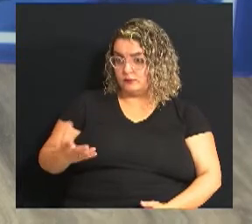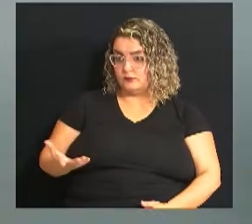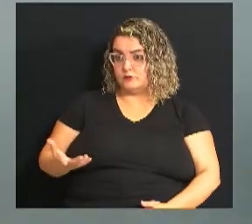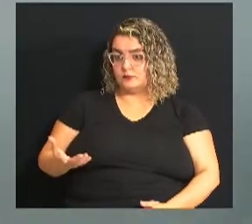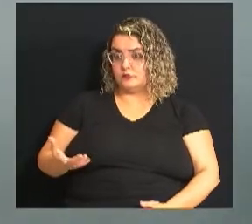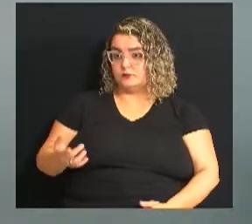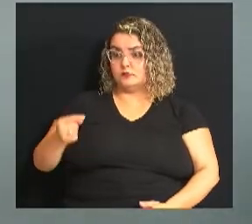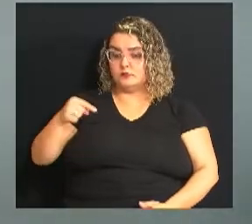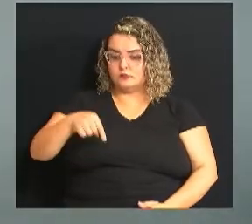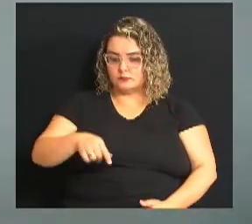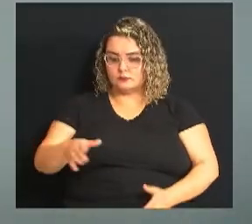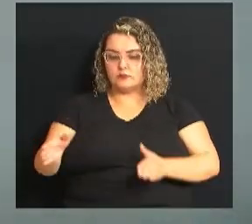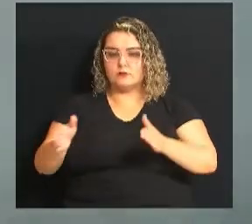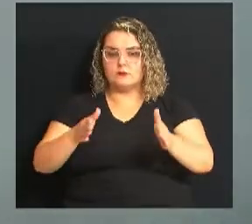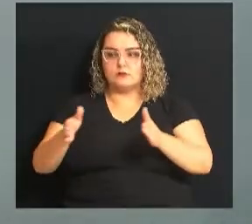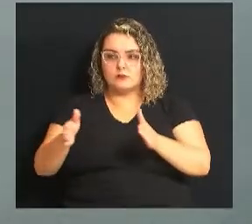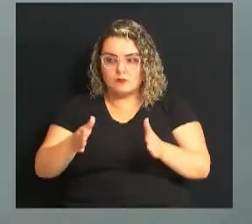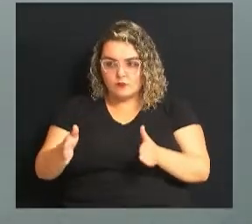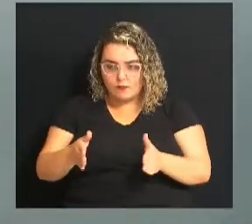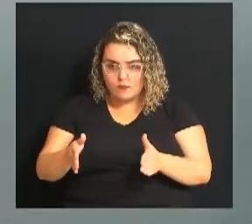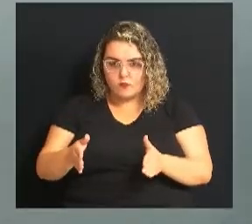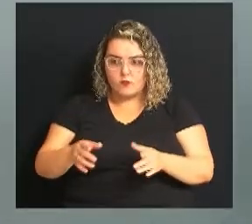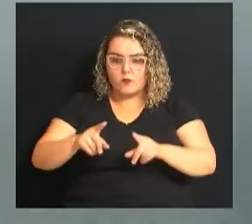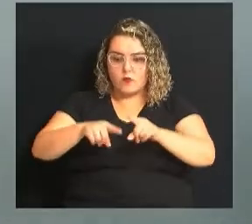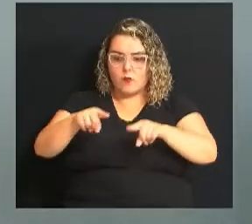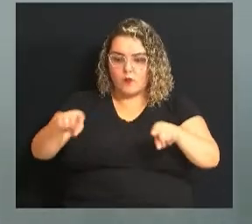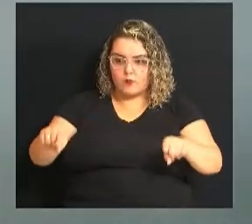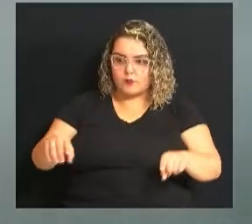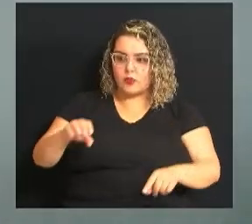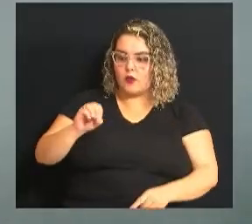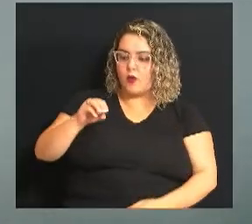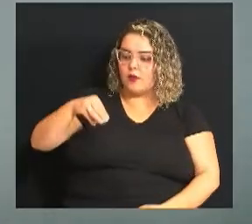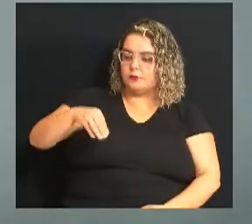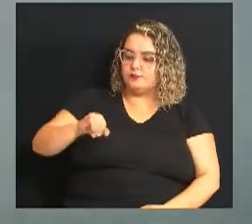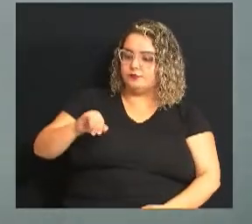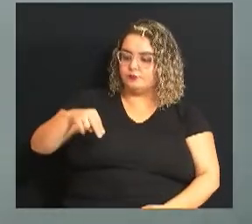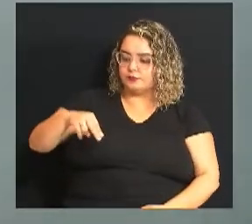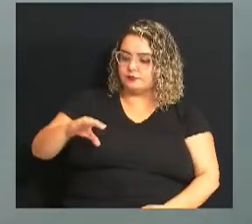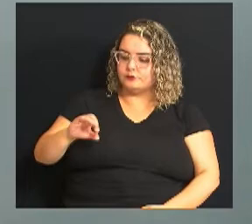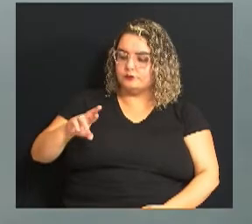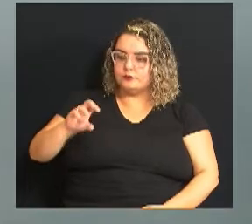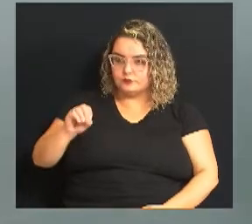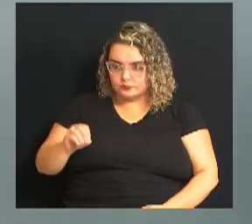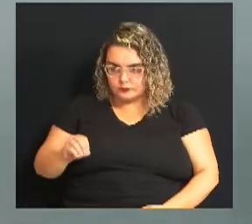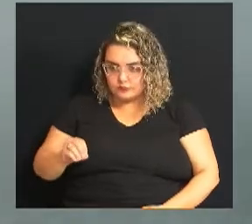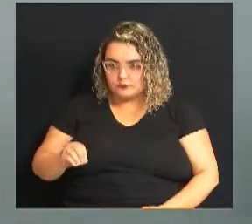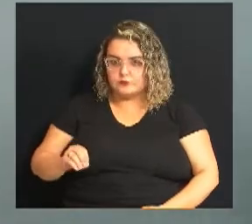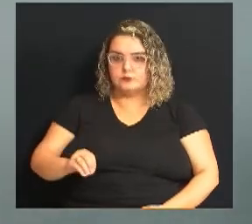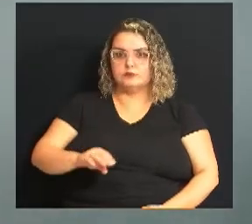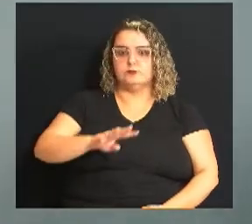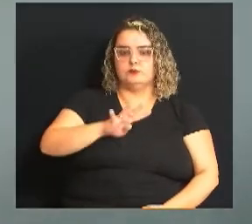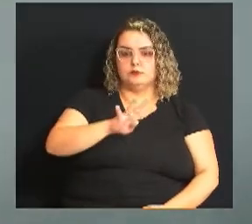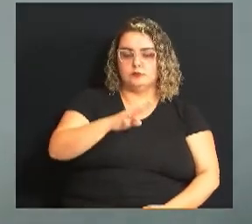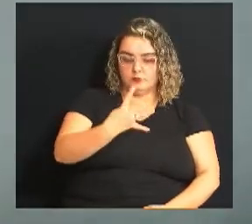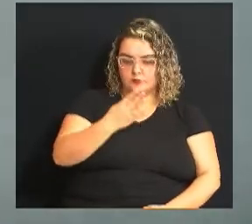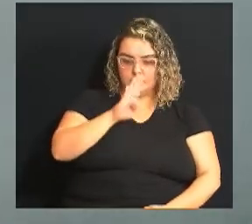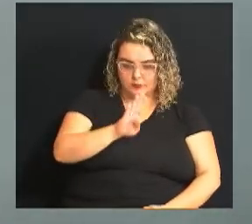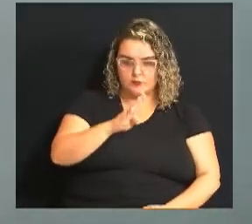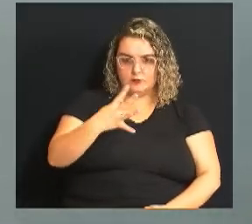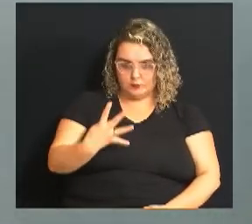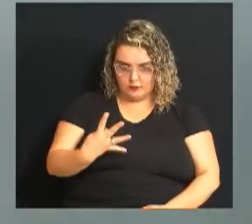Neste momento, as variantes da Ômicron, BA4 e BA5, continuam predominando. Elas estão